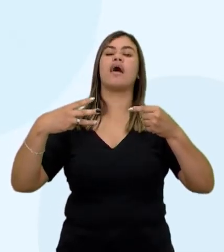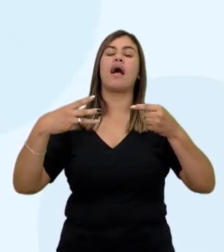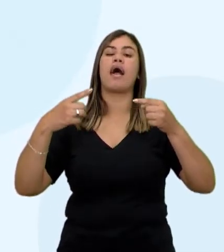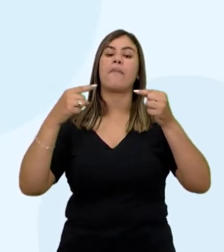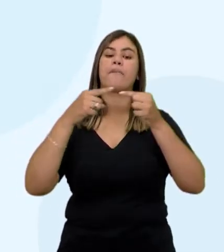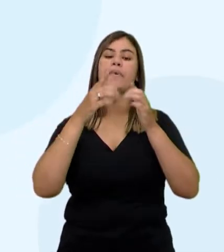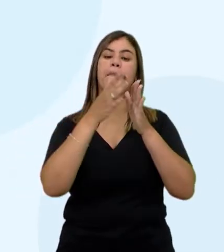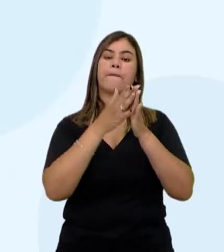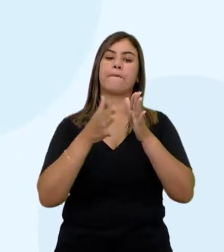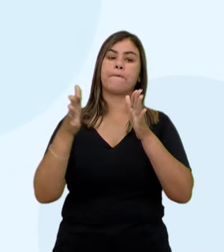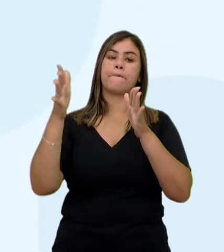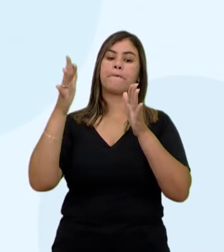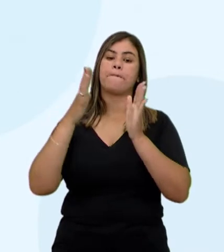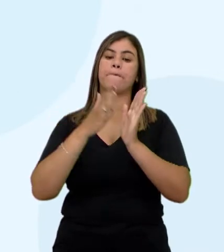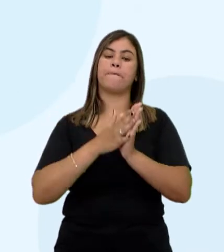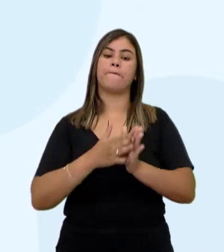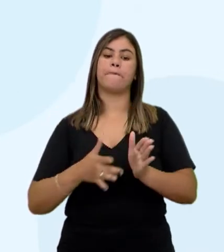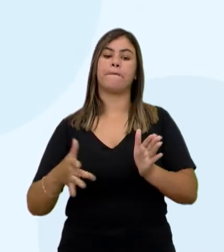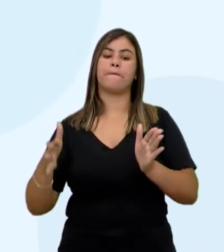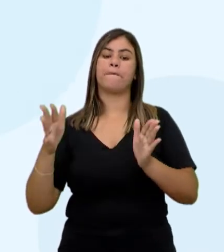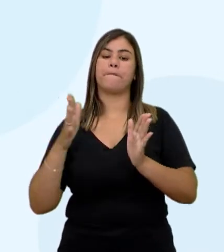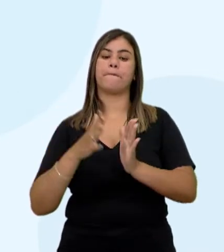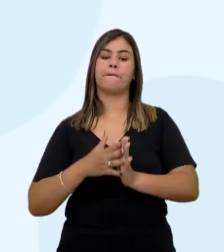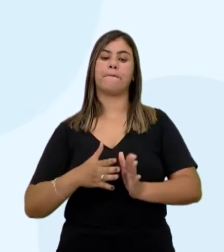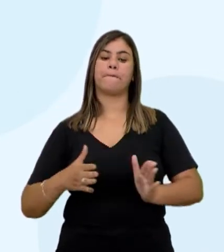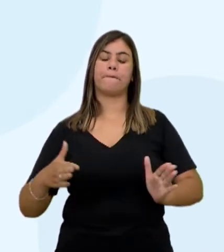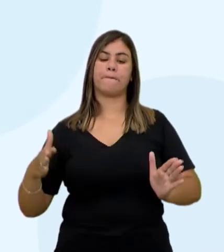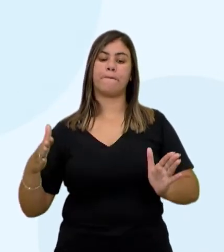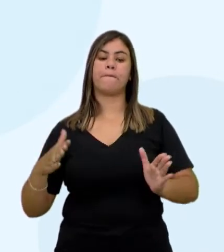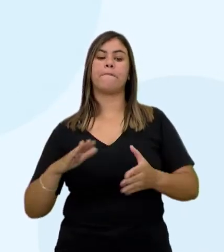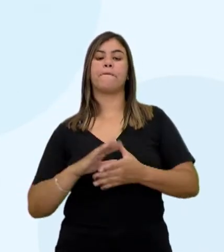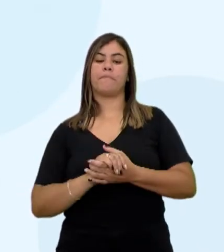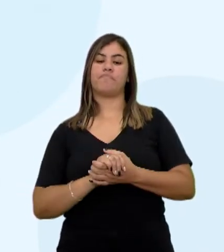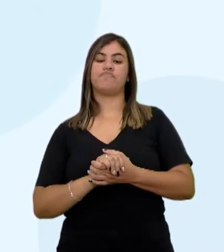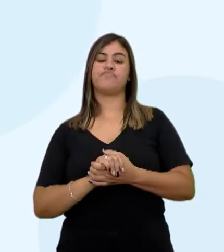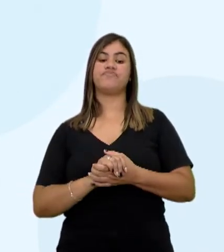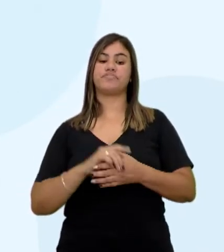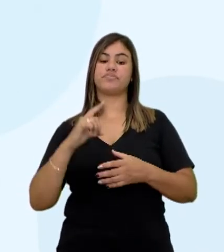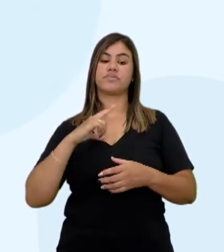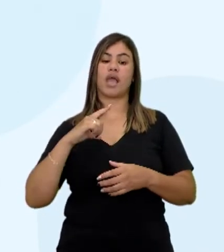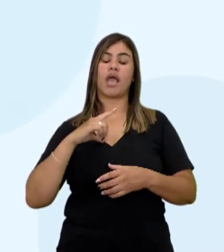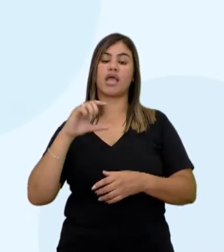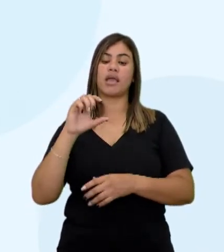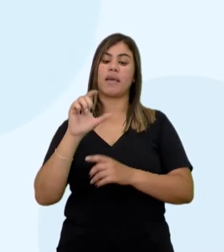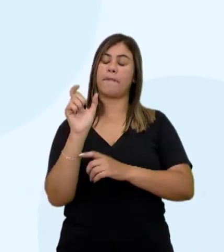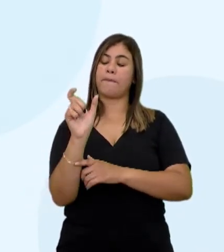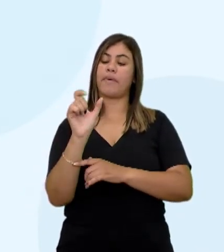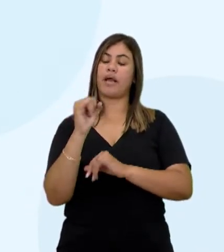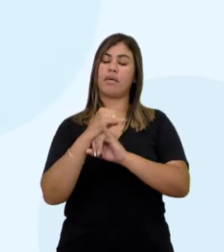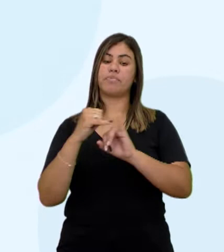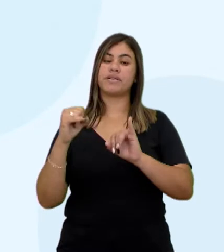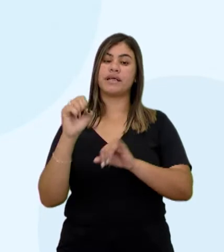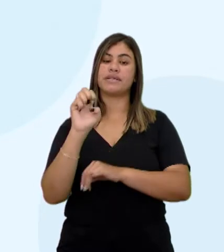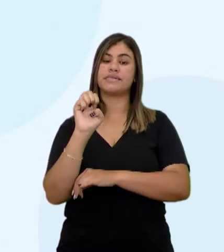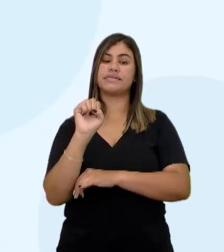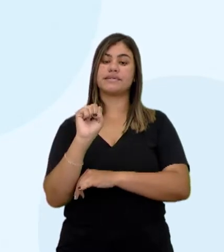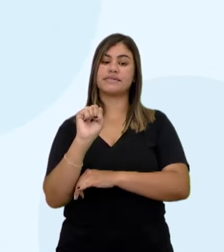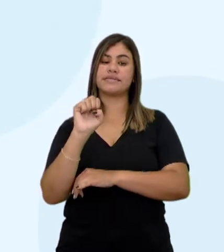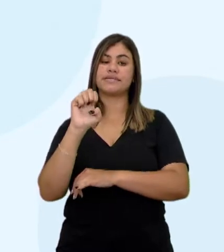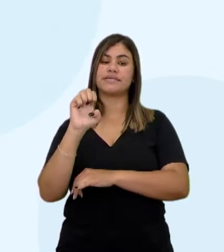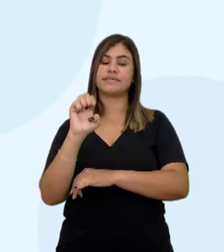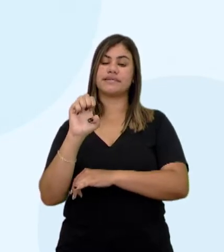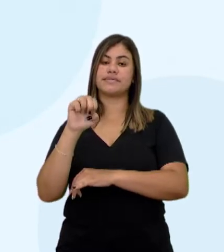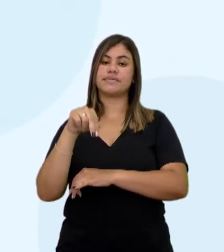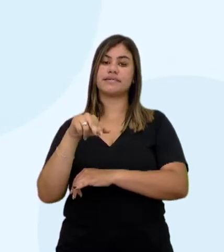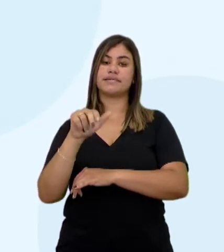ao Cenozoico. O Ceno é de novo, de recente, né? Então nós temos aí a era mais nova, aí a mais recente,